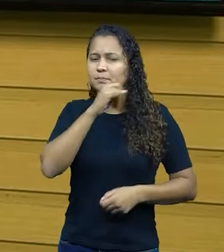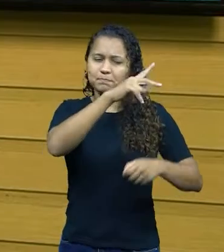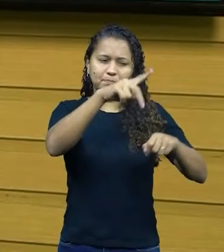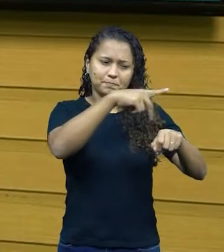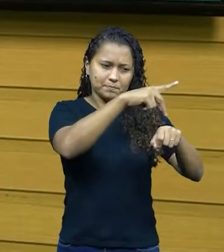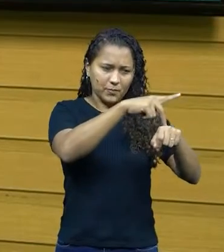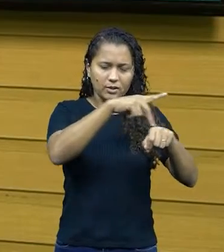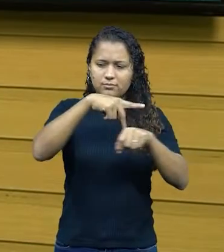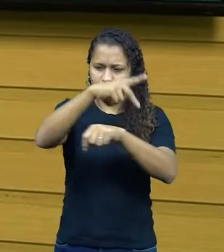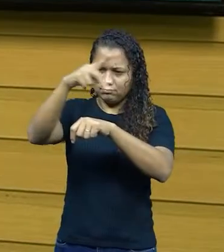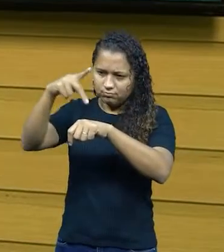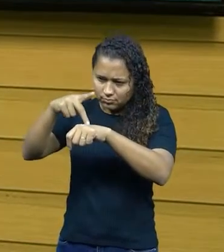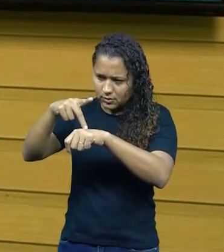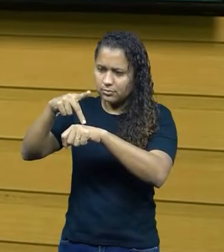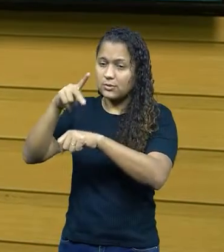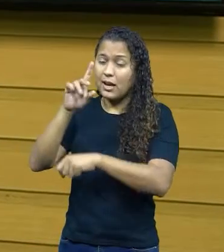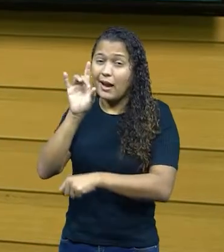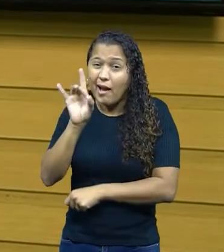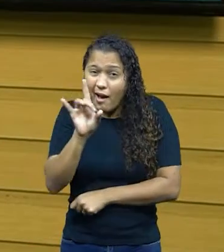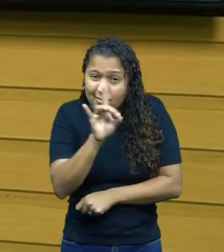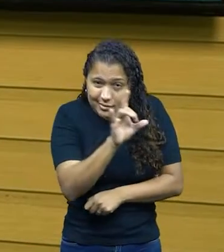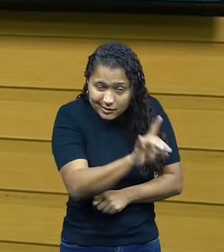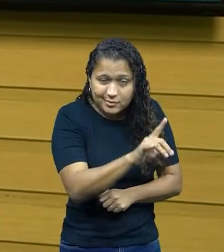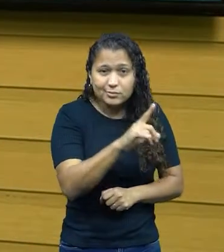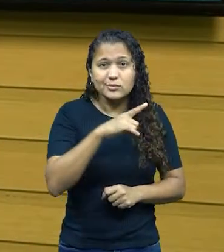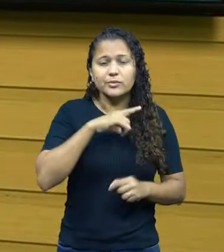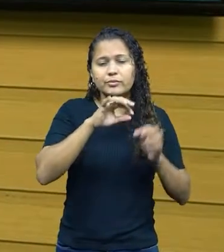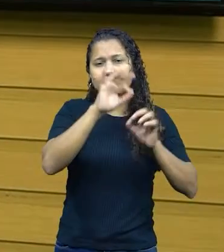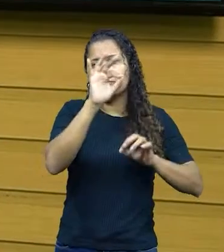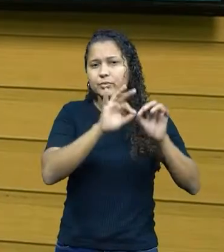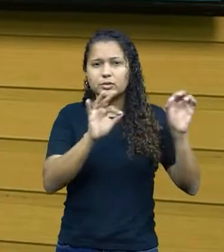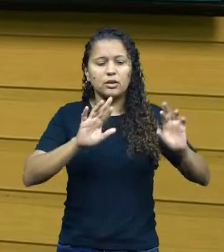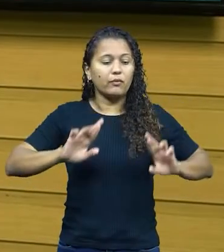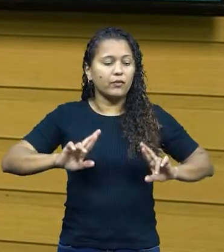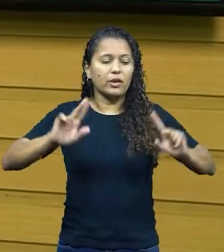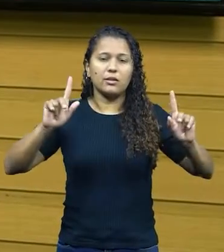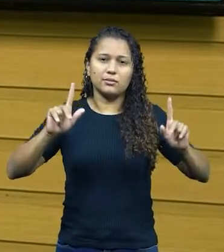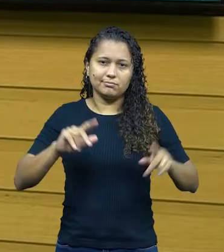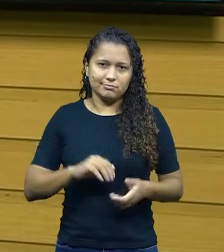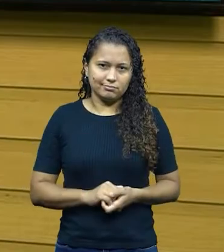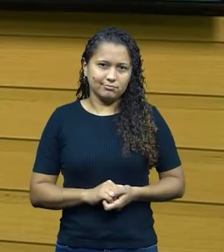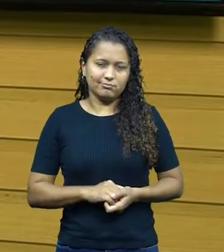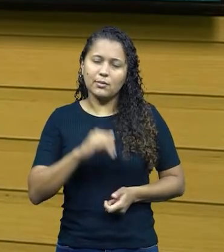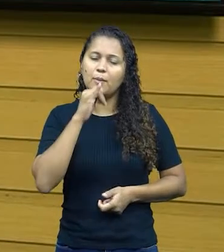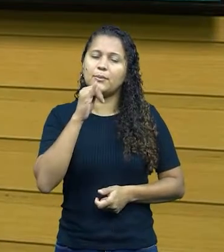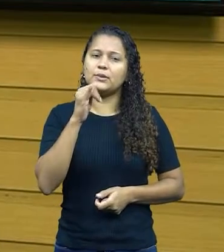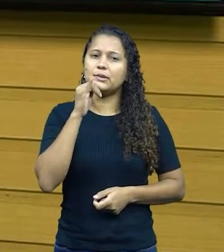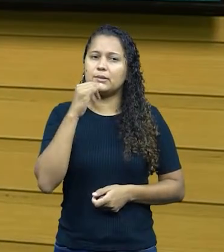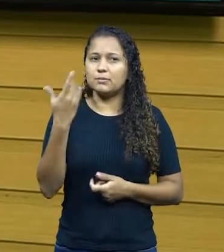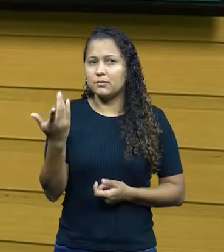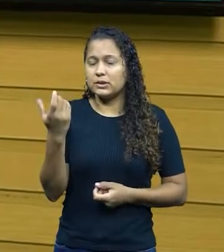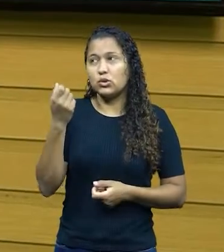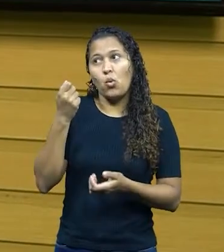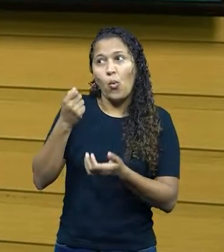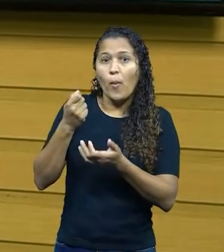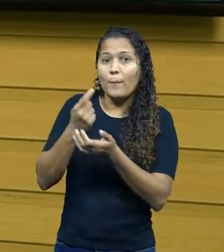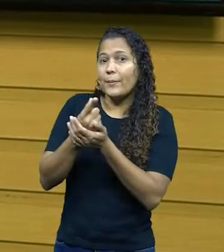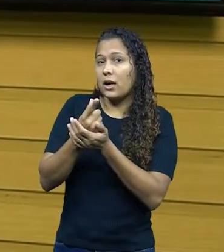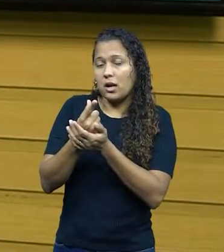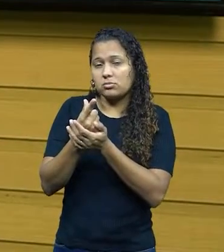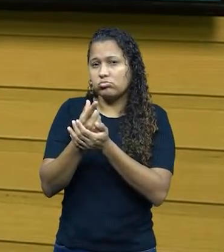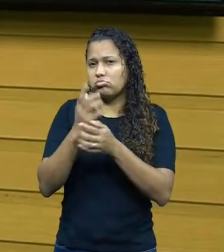cada localidade do mundo medisse da sua forma, né? Então, a partir do momento que a gente fosse comprar um